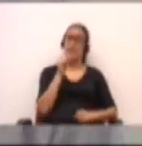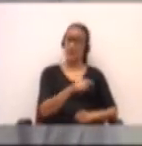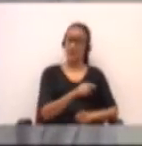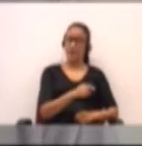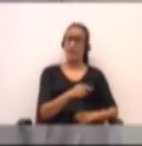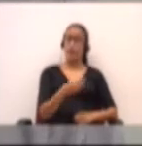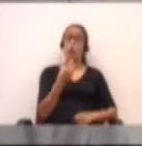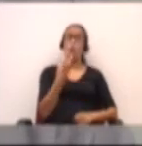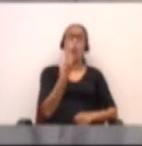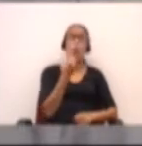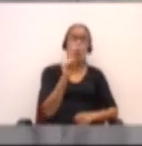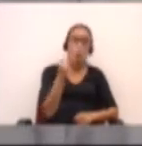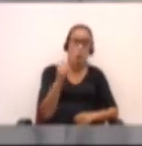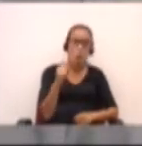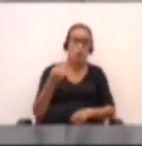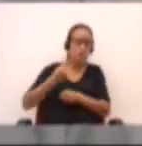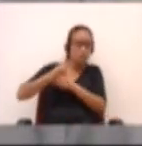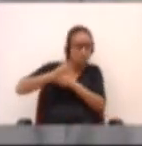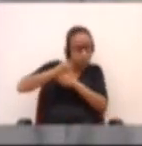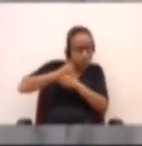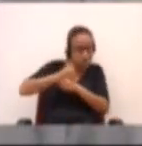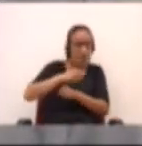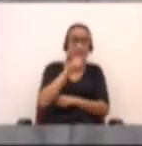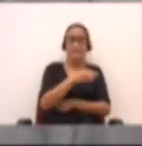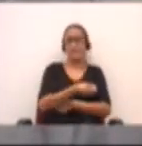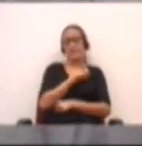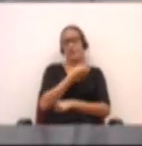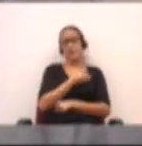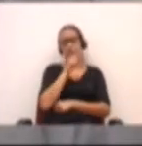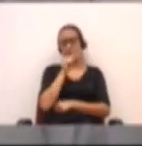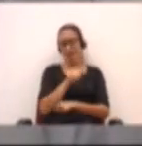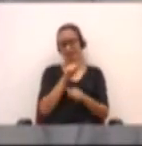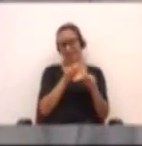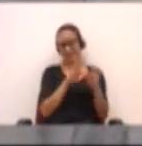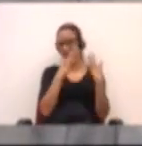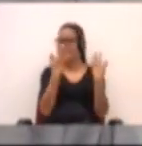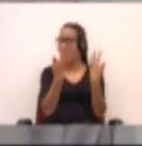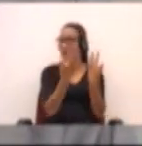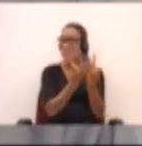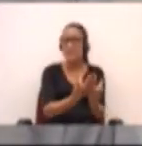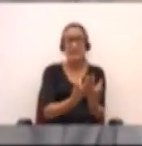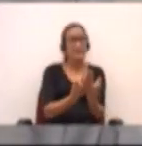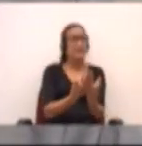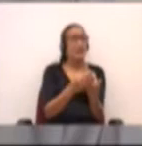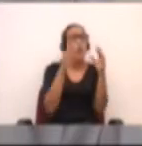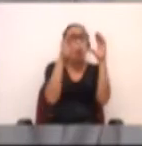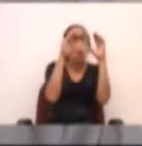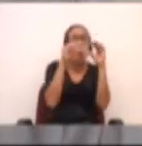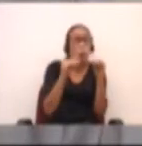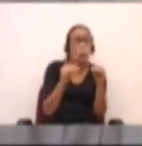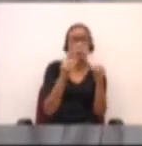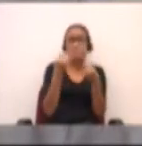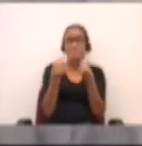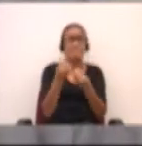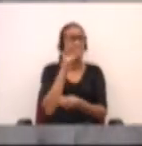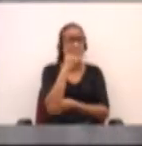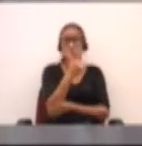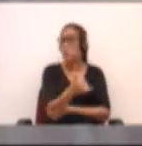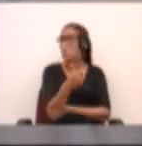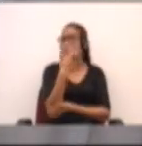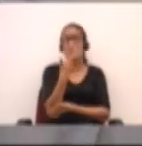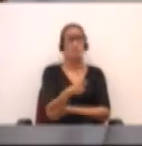hora de eles terem garantido a energia elétrica. Porque a energia hoje é uma questão